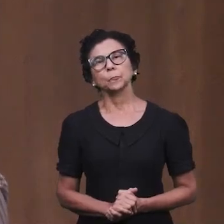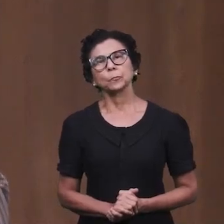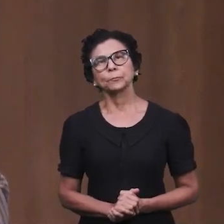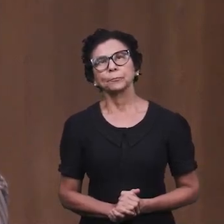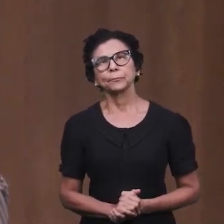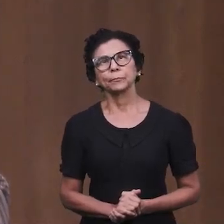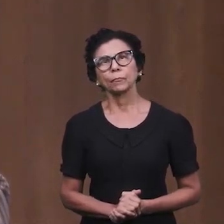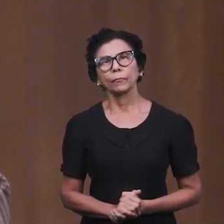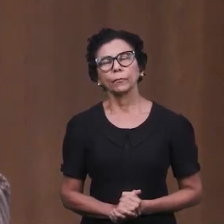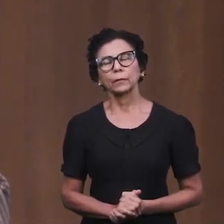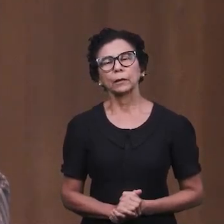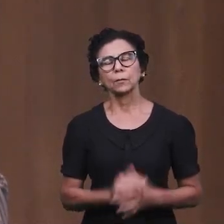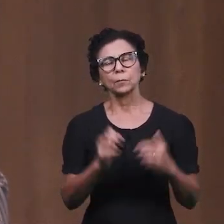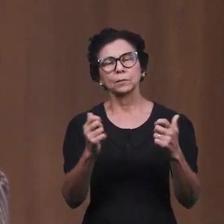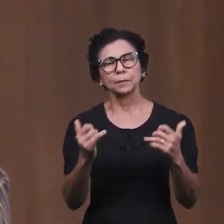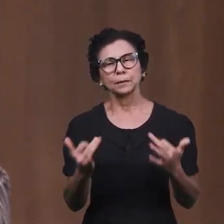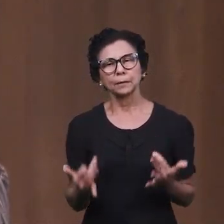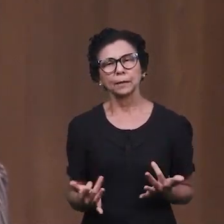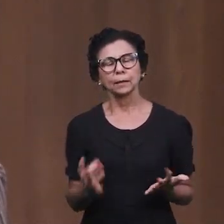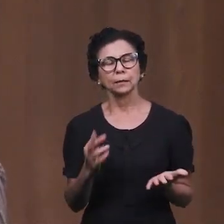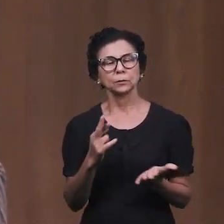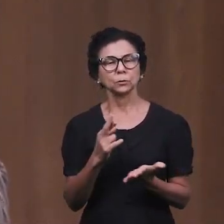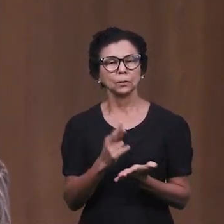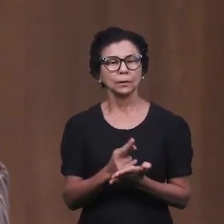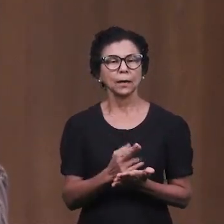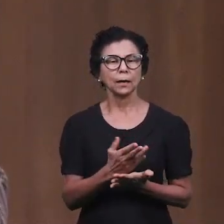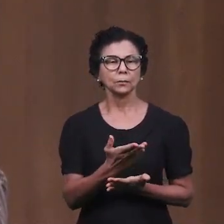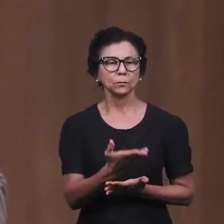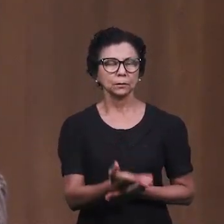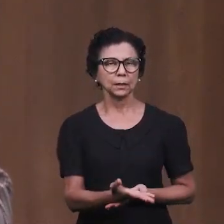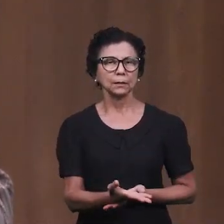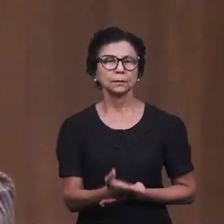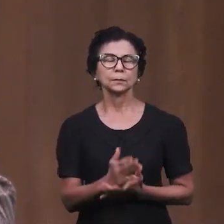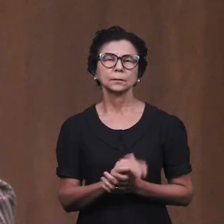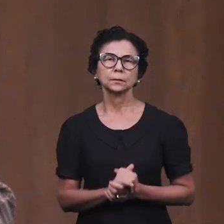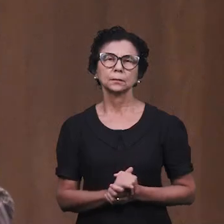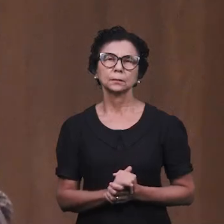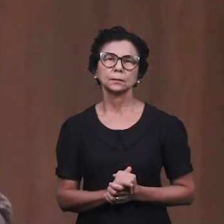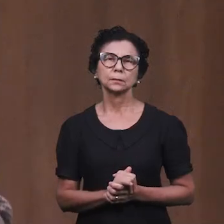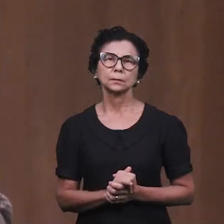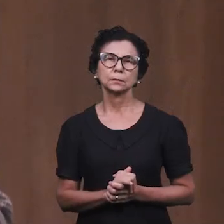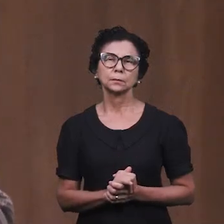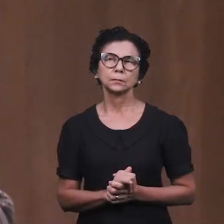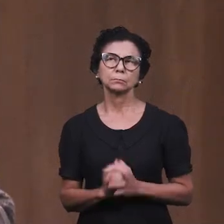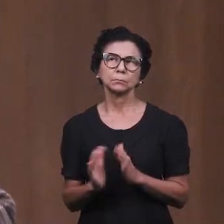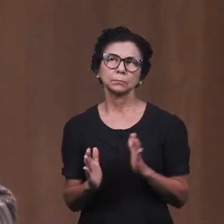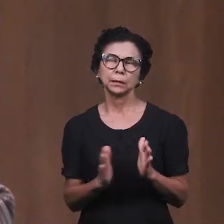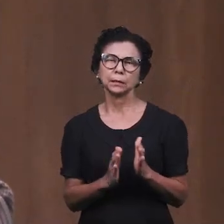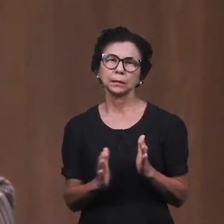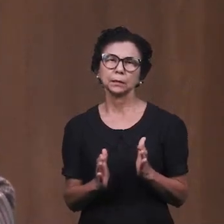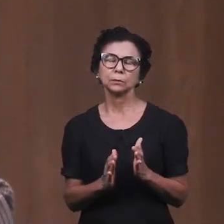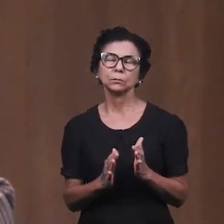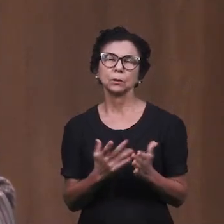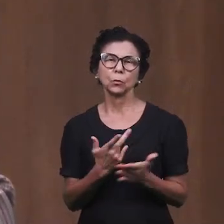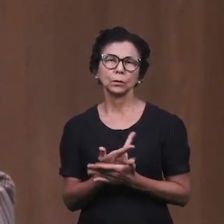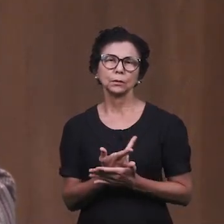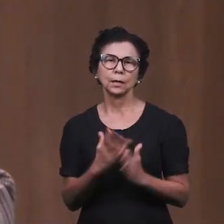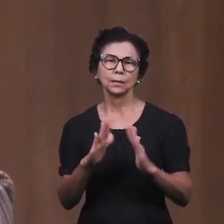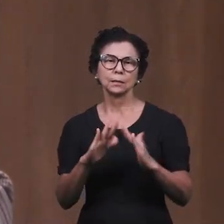nesse cotidiano, nessa educação, nesse convívio, nesse dia a dia, ocasionando prejuízos na